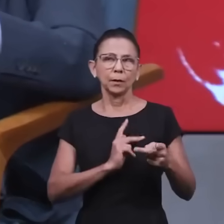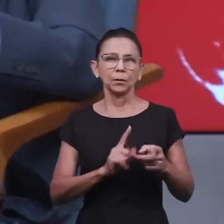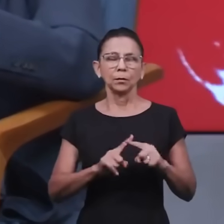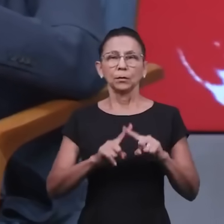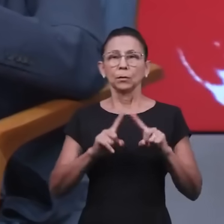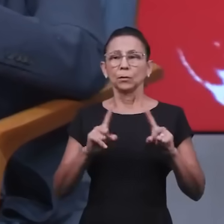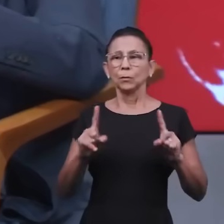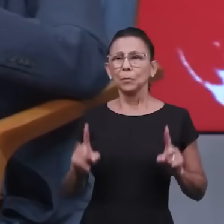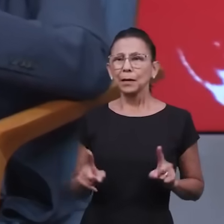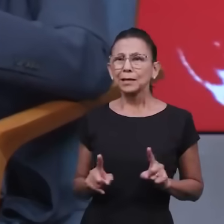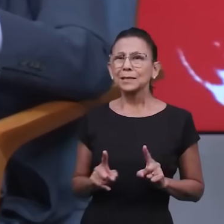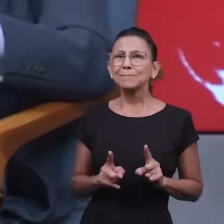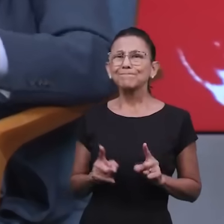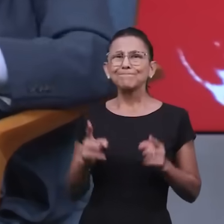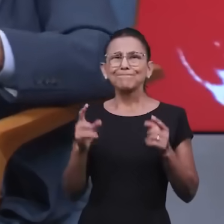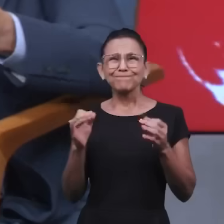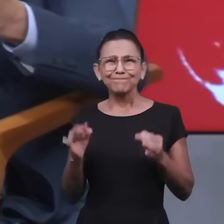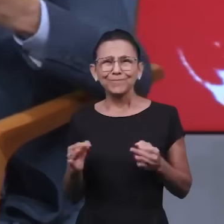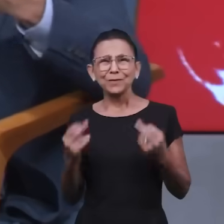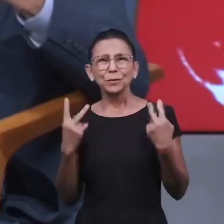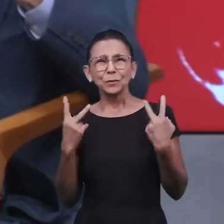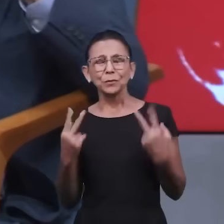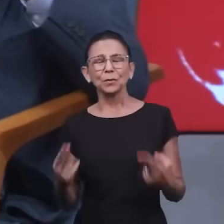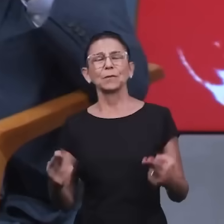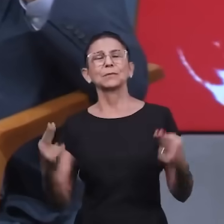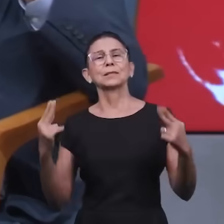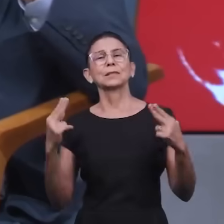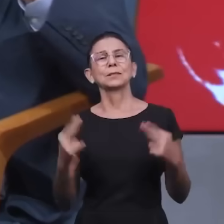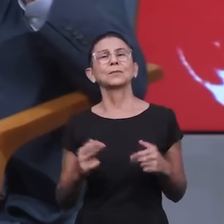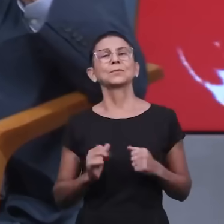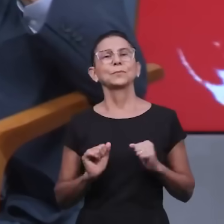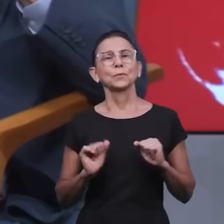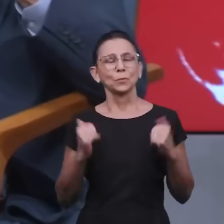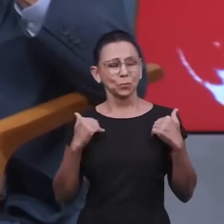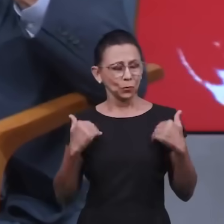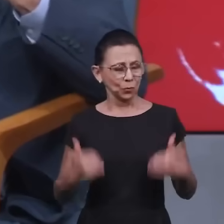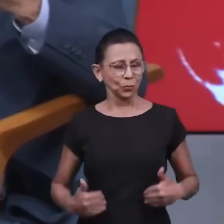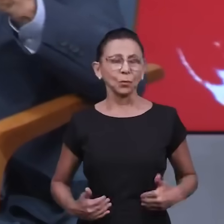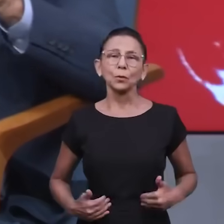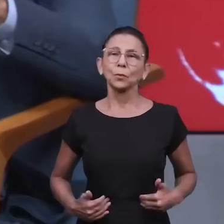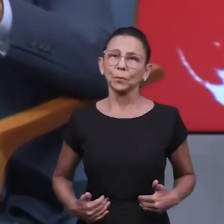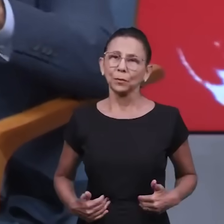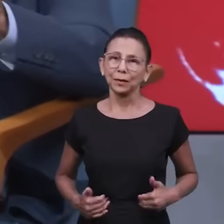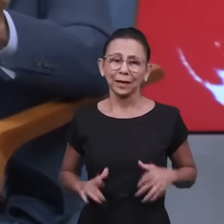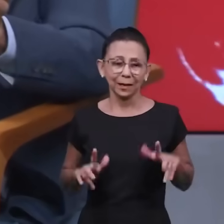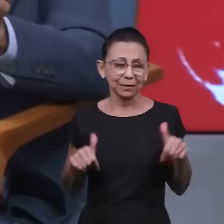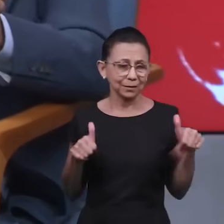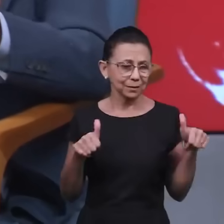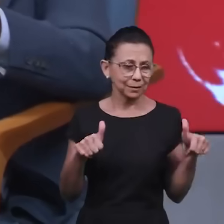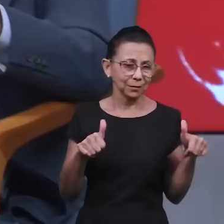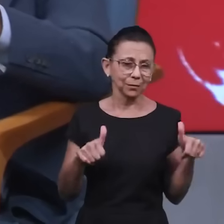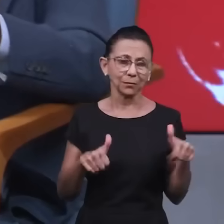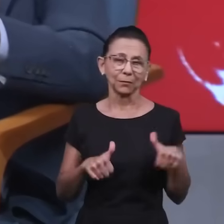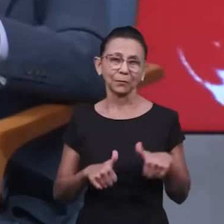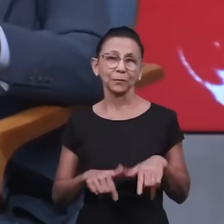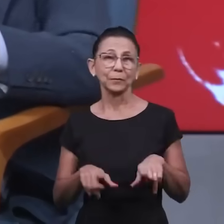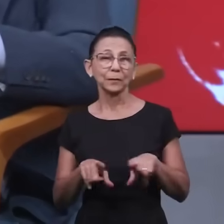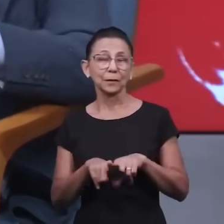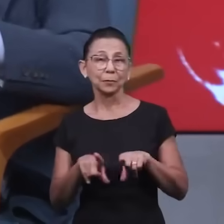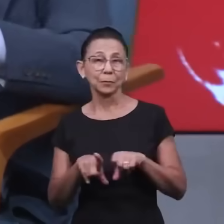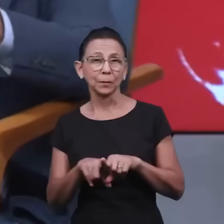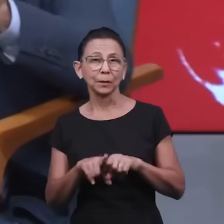descrever isso. Por quê? Porque no capítulo 15, isso foi também muito marcante para